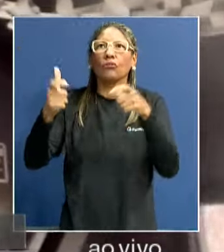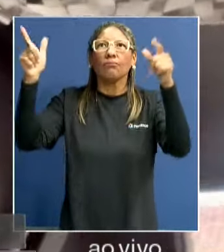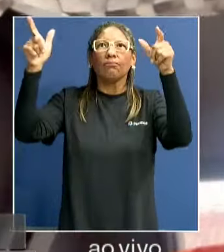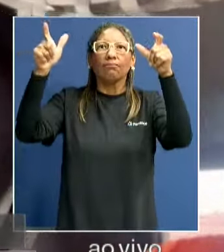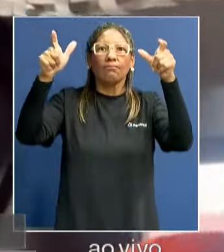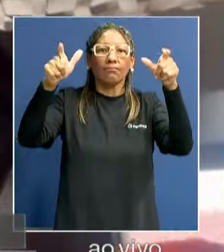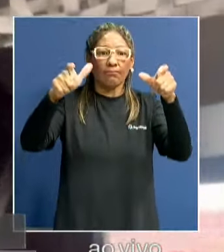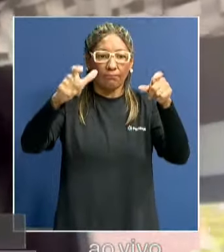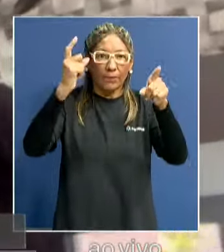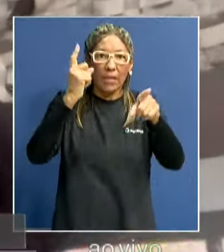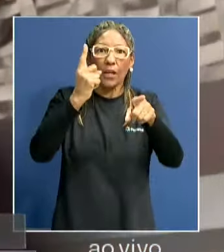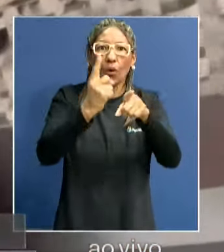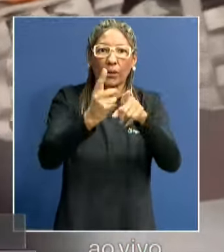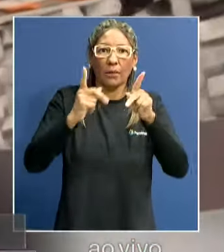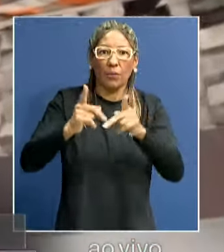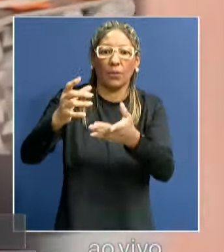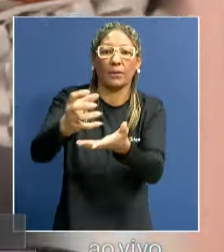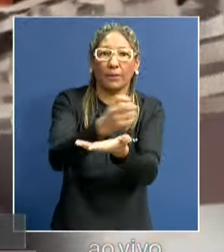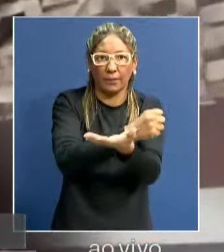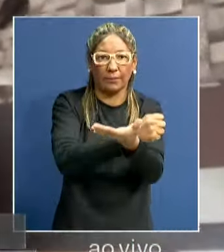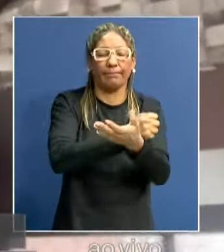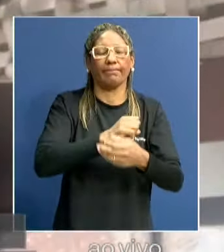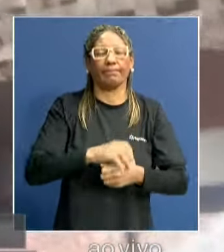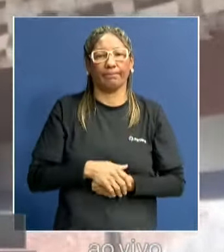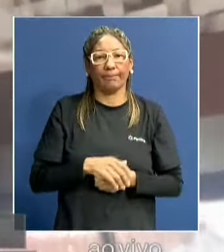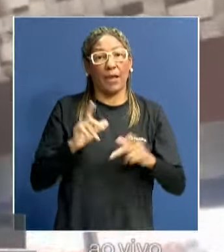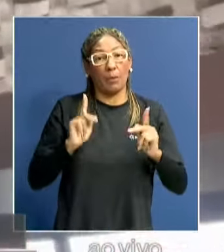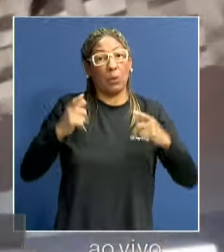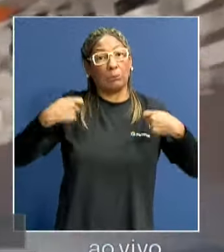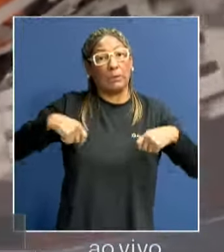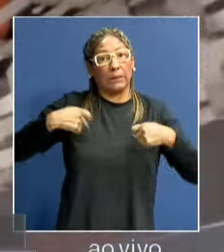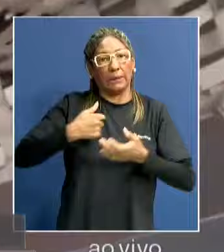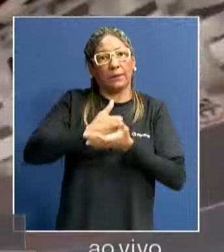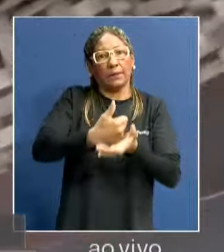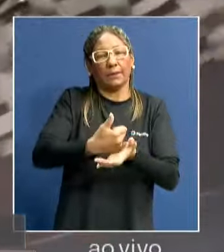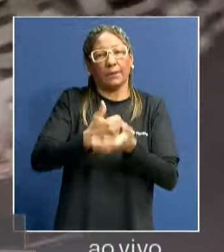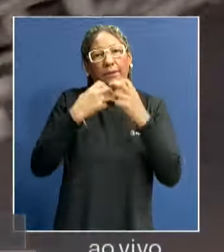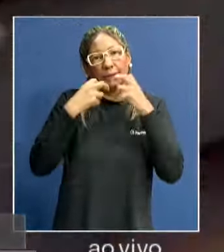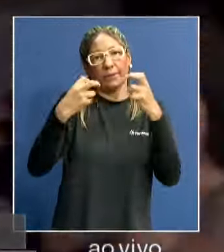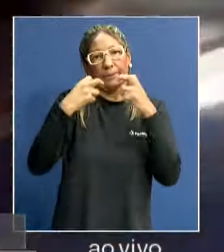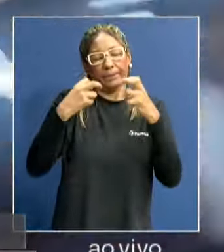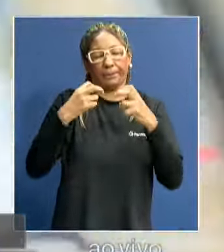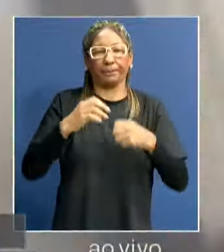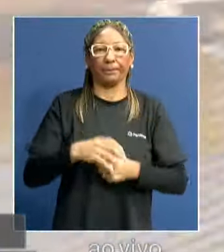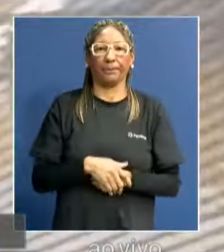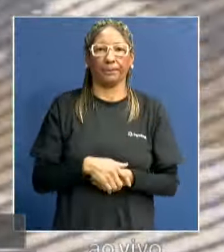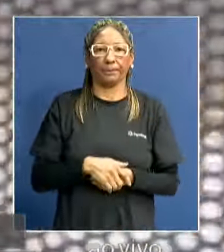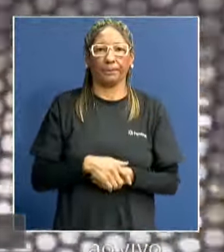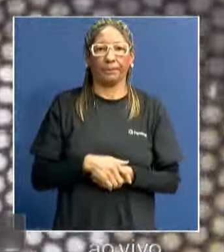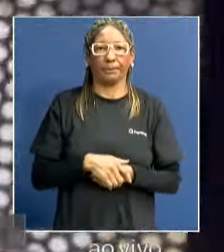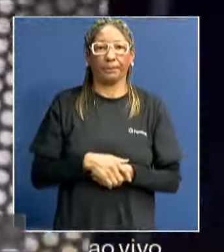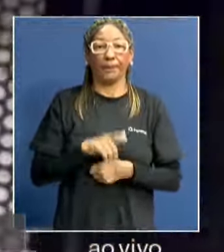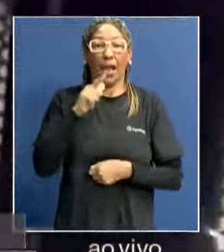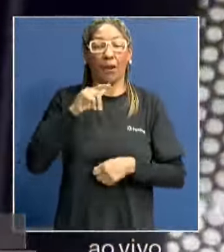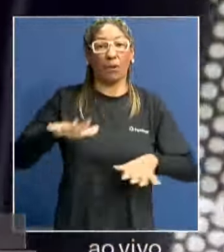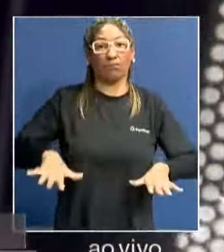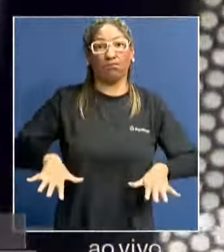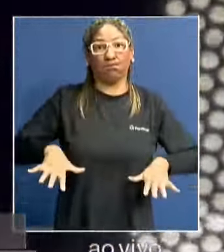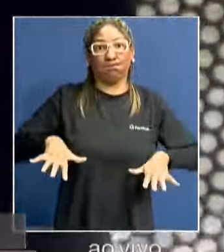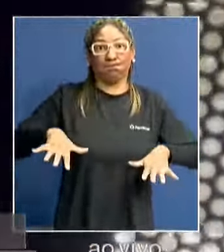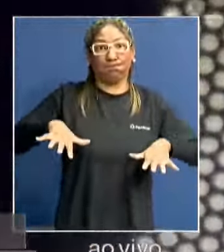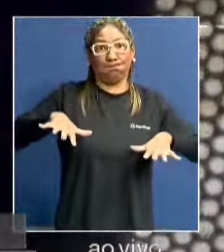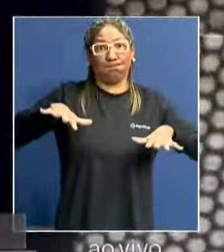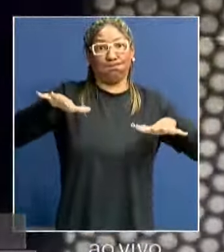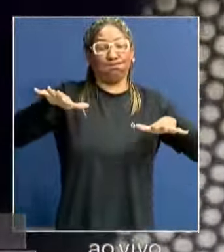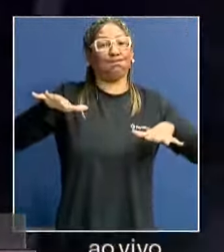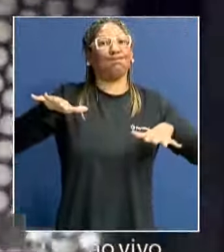que precisa desse resgate que essa pessoa está precisando ser resgatada. O nível da água é